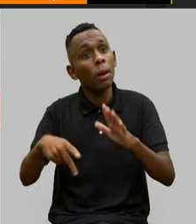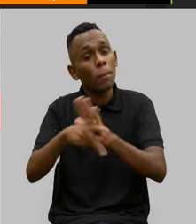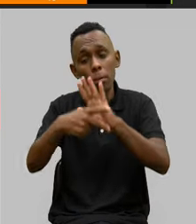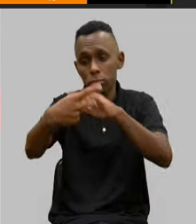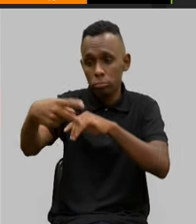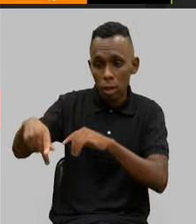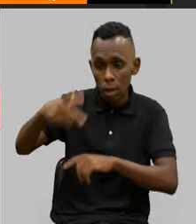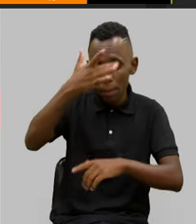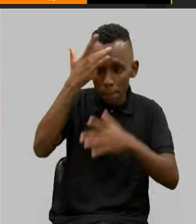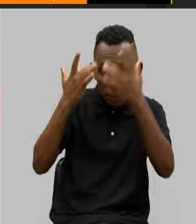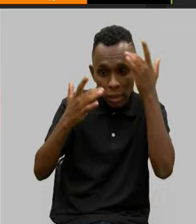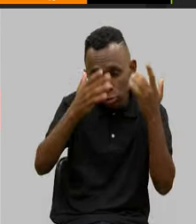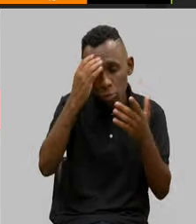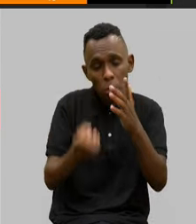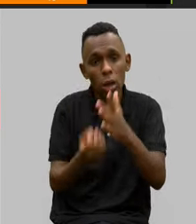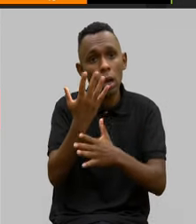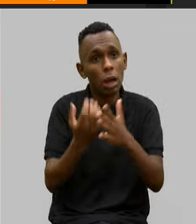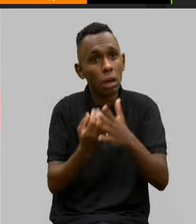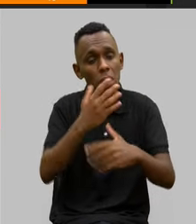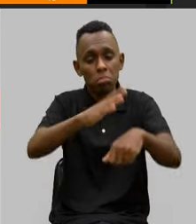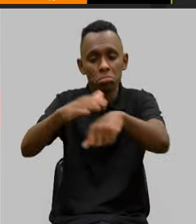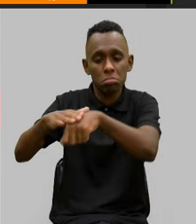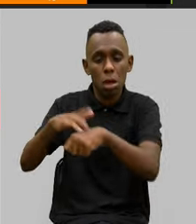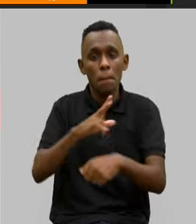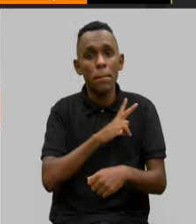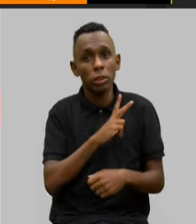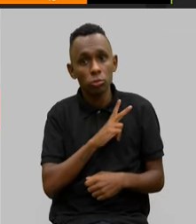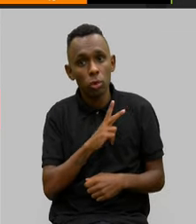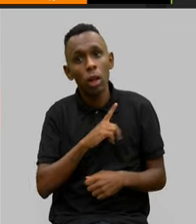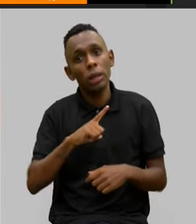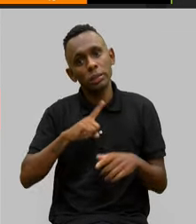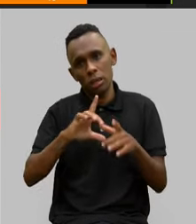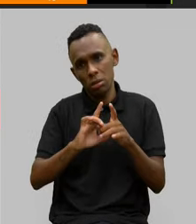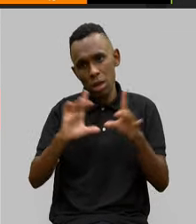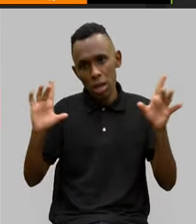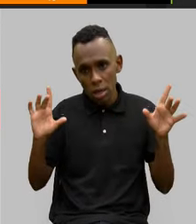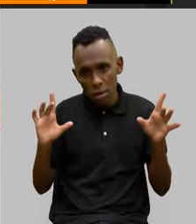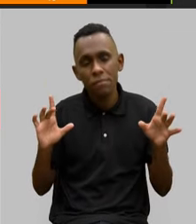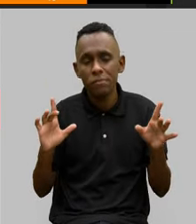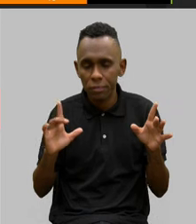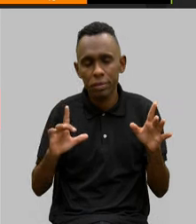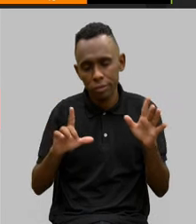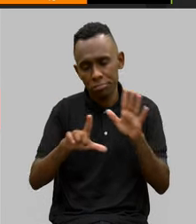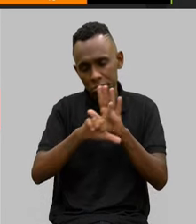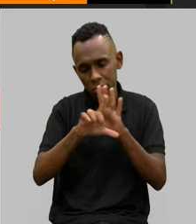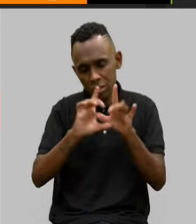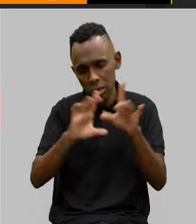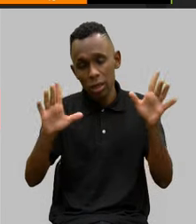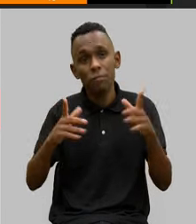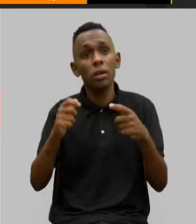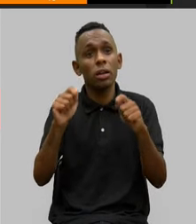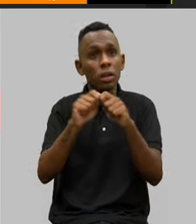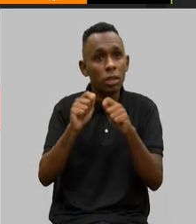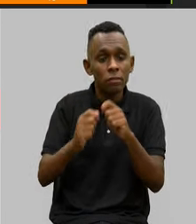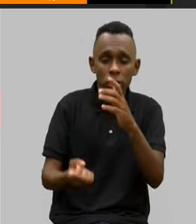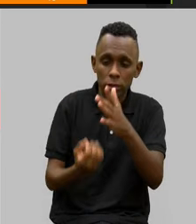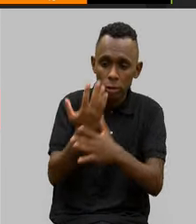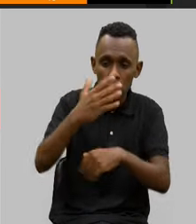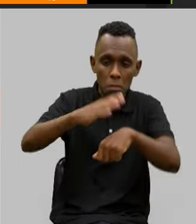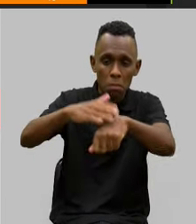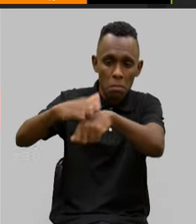produtores que produzem de forma individual né que tem autorização e de forma individual e que também fazem a produção dos seus